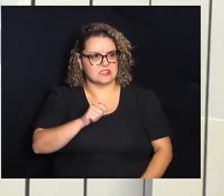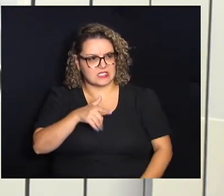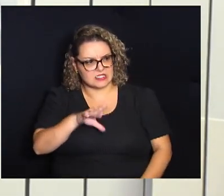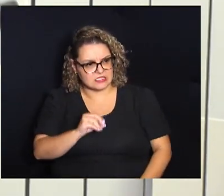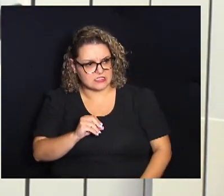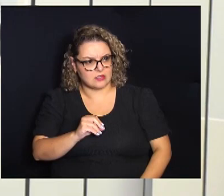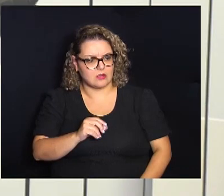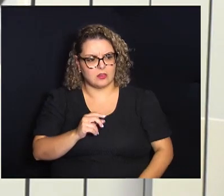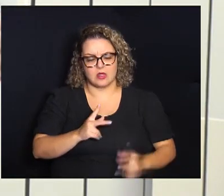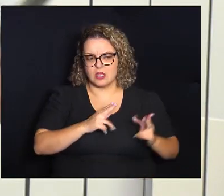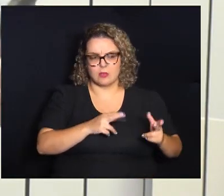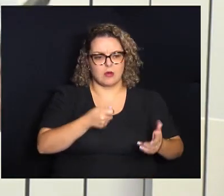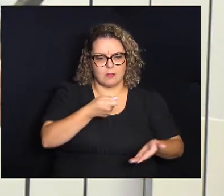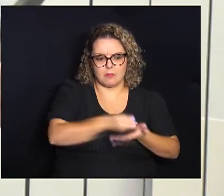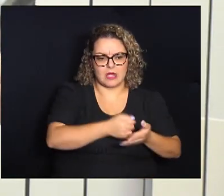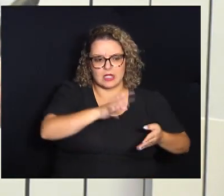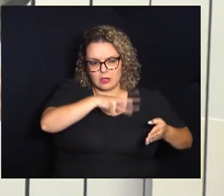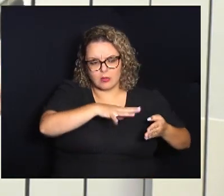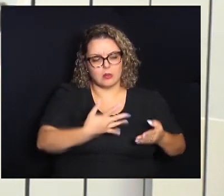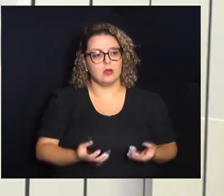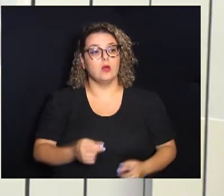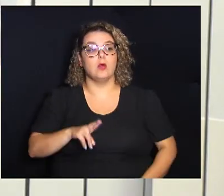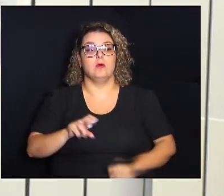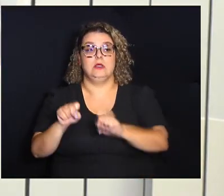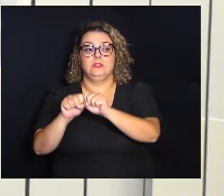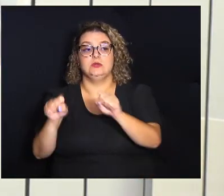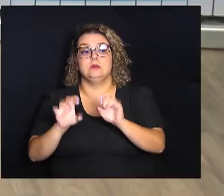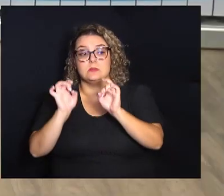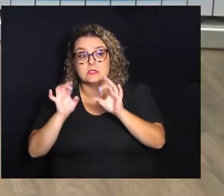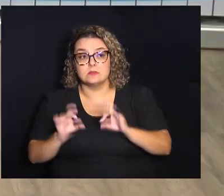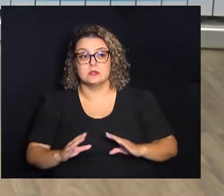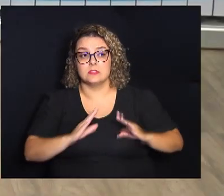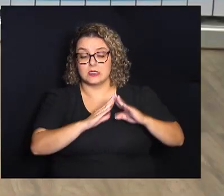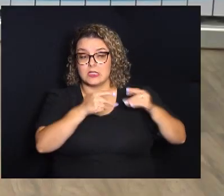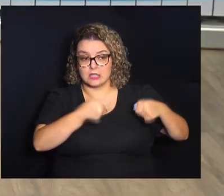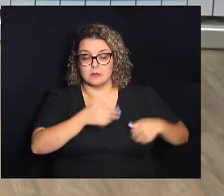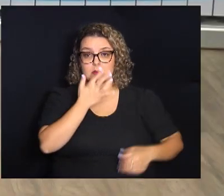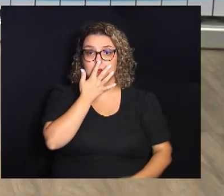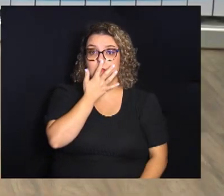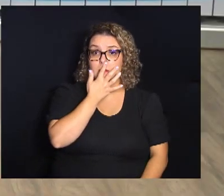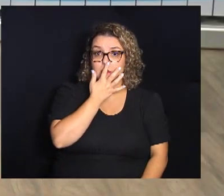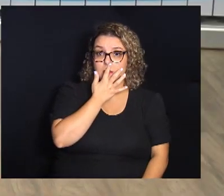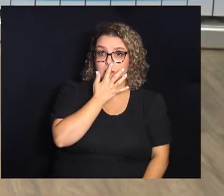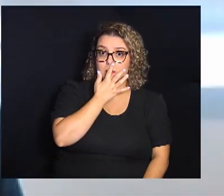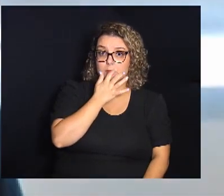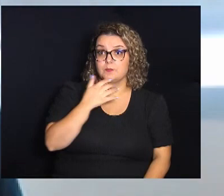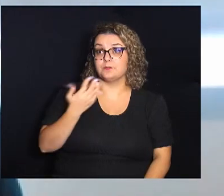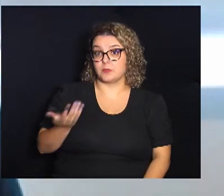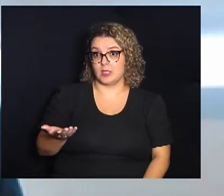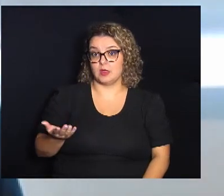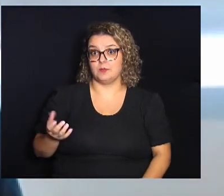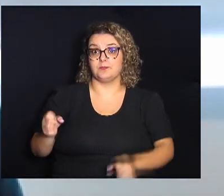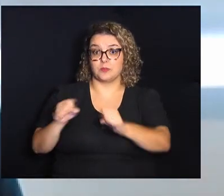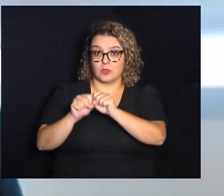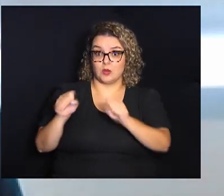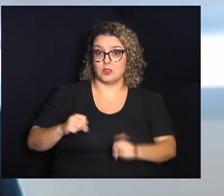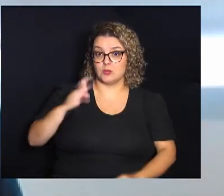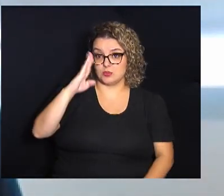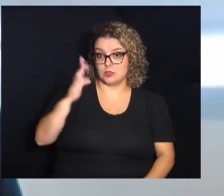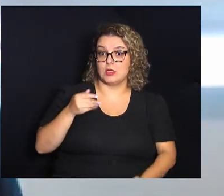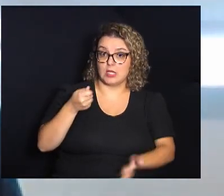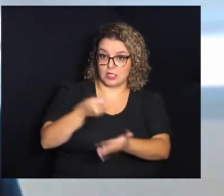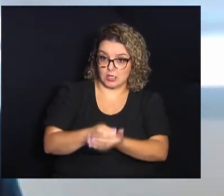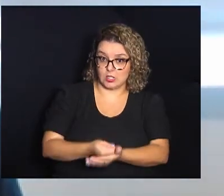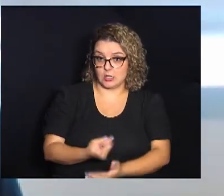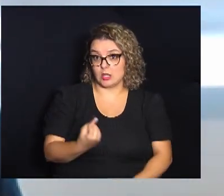a conta ou vai ter um sistema específico para essas casas de apostas? O sistema brasileiro de pagamentos ele é